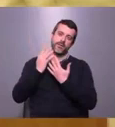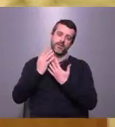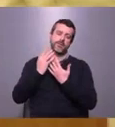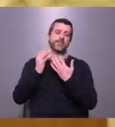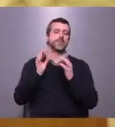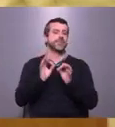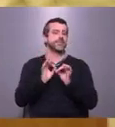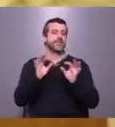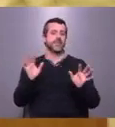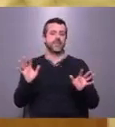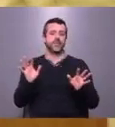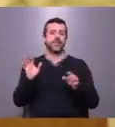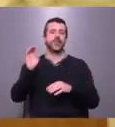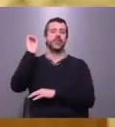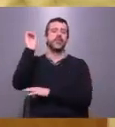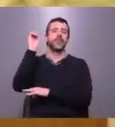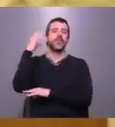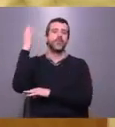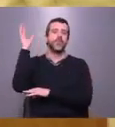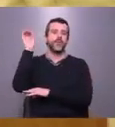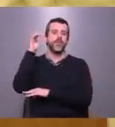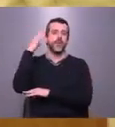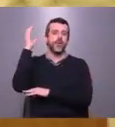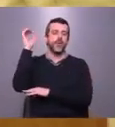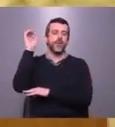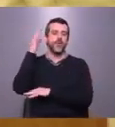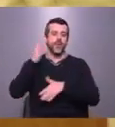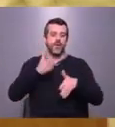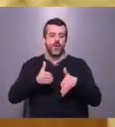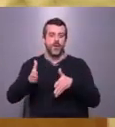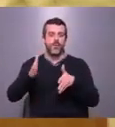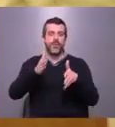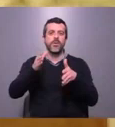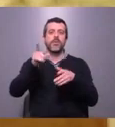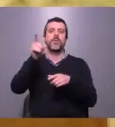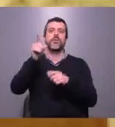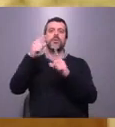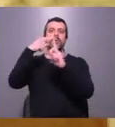ter como farol do nosso caminho a cruz do Senhor.